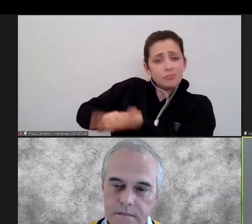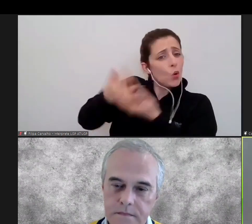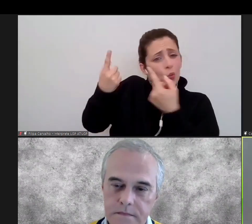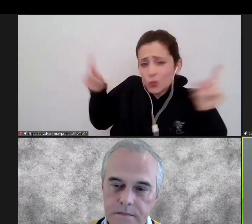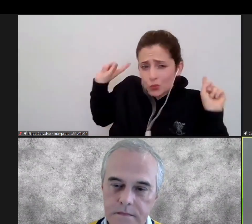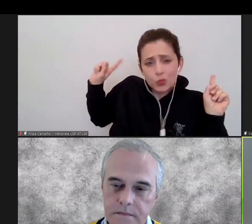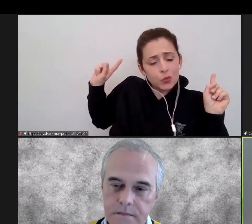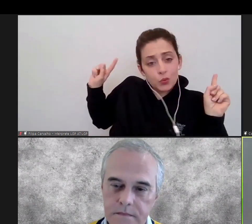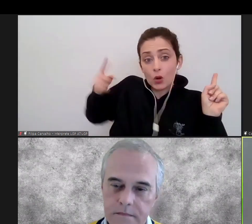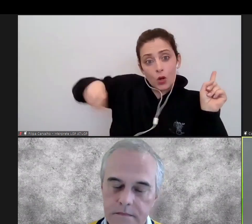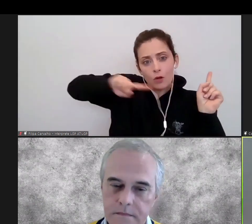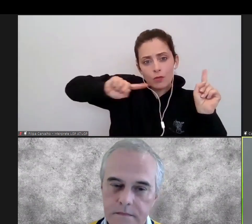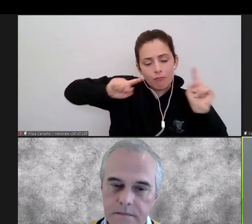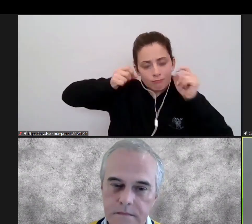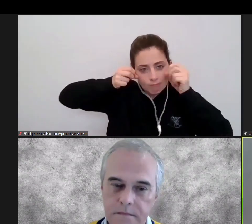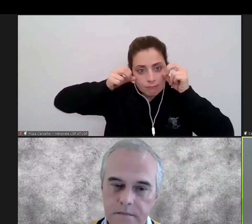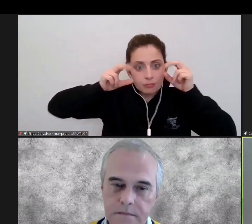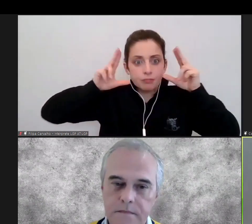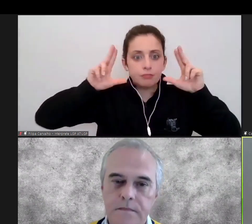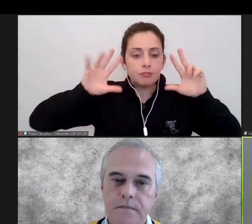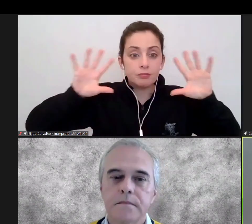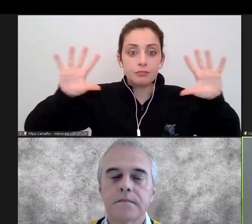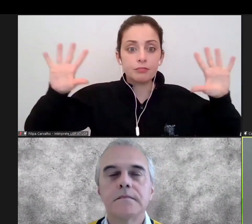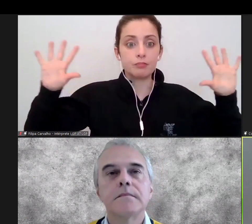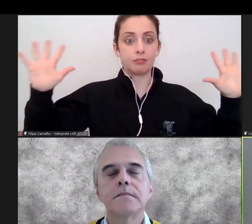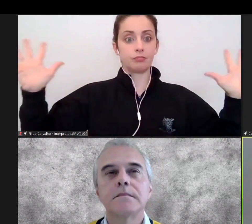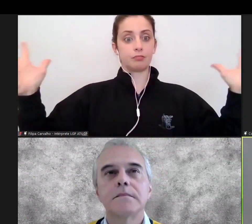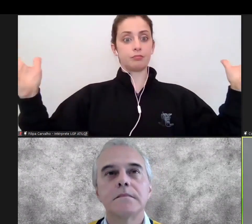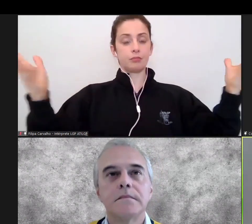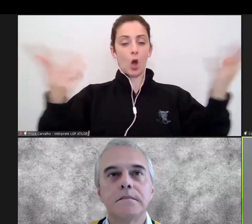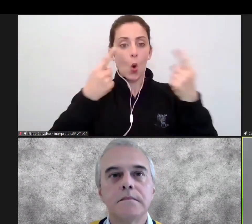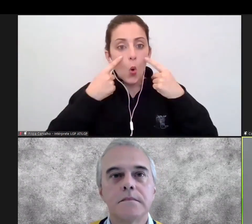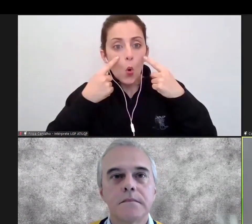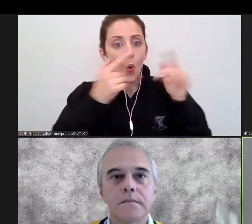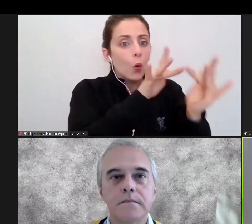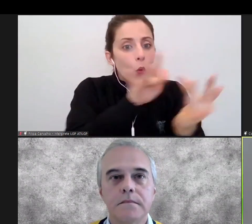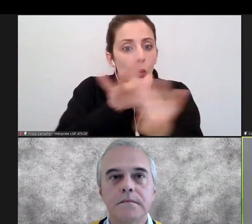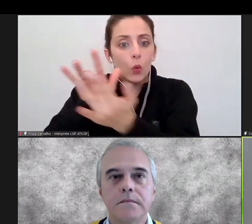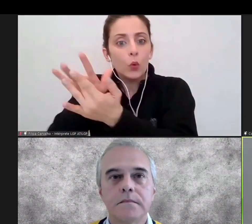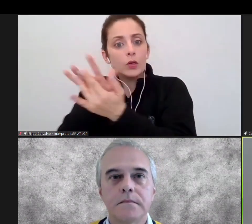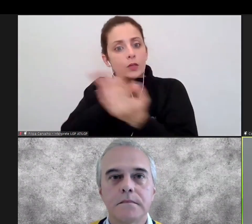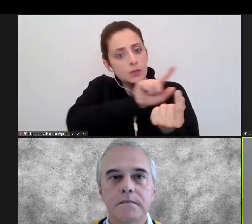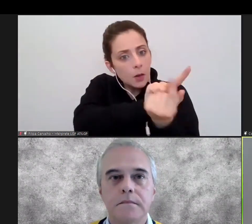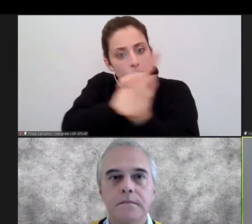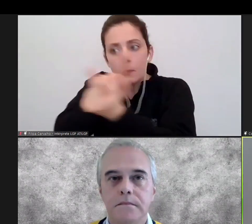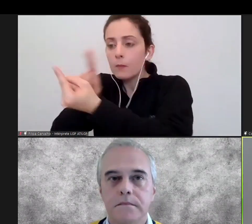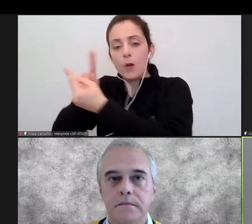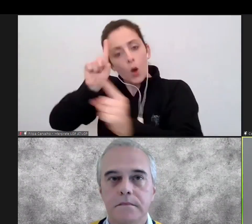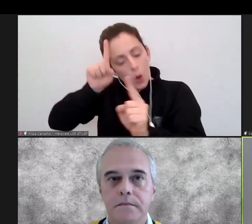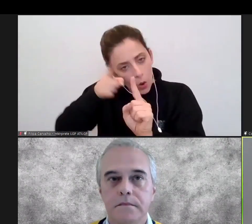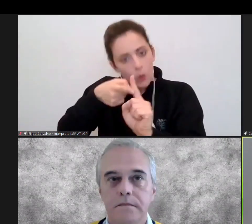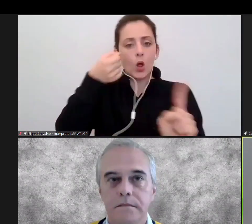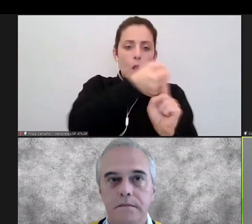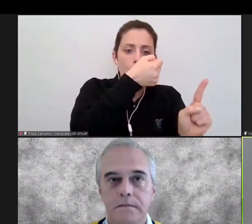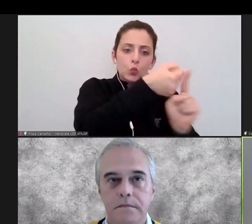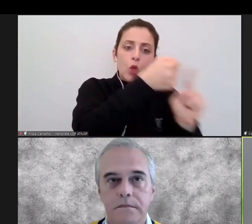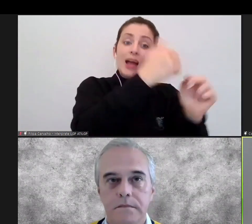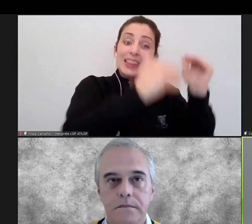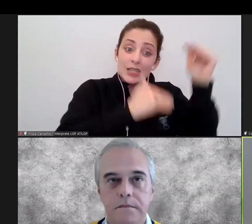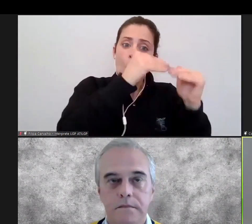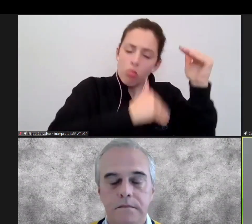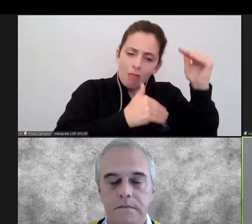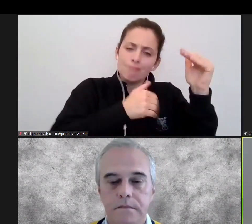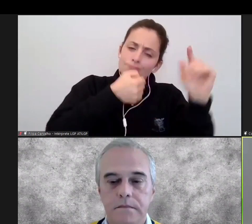muito importante ouvirmos, conhecermos, aproximarmos-nos para, na realidade, combater estas desigualdades